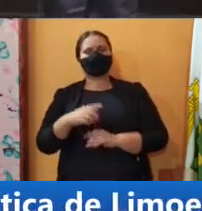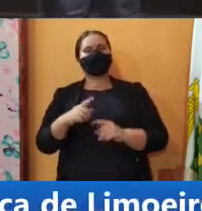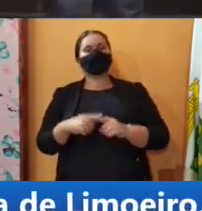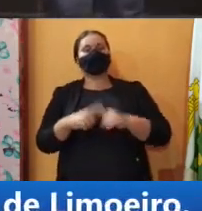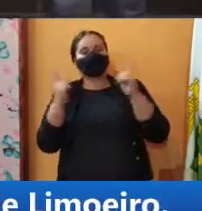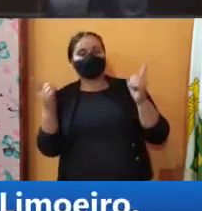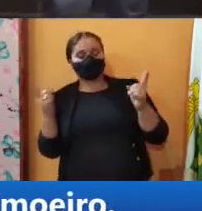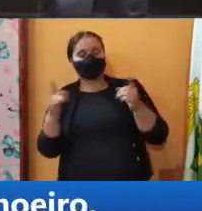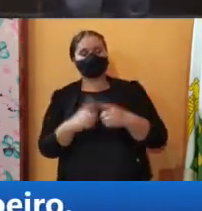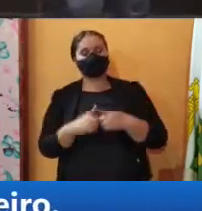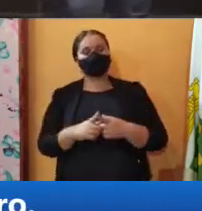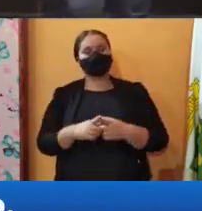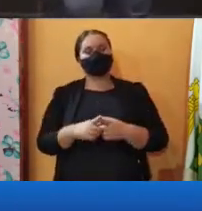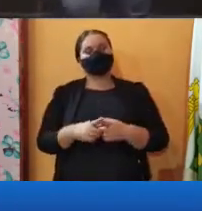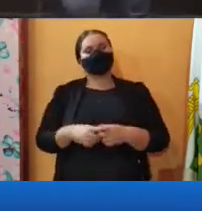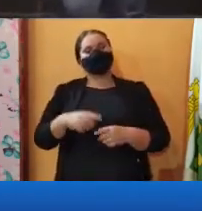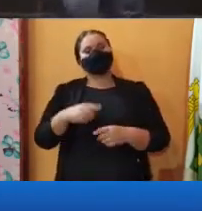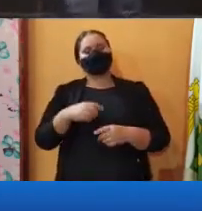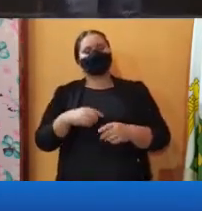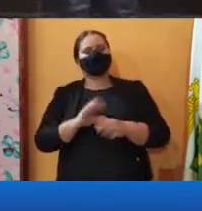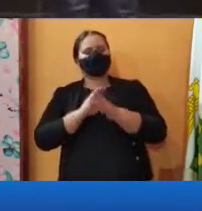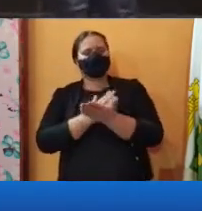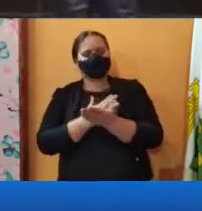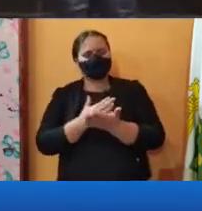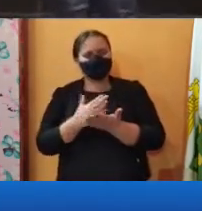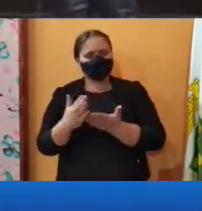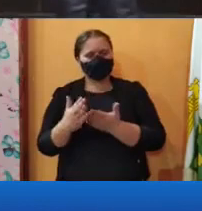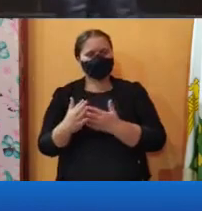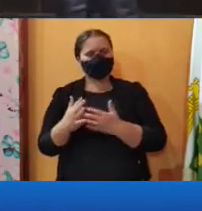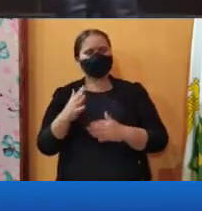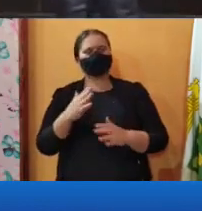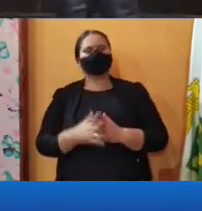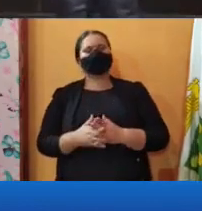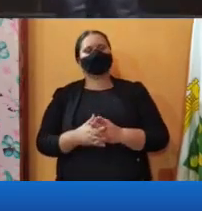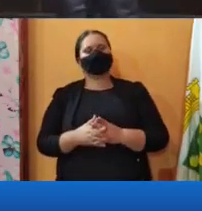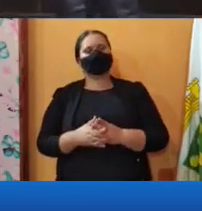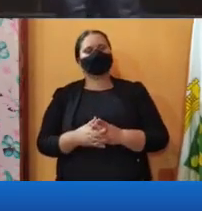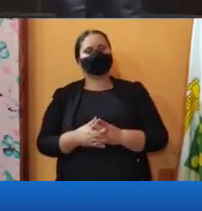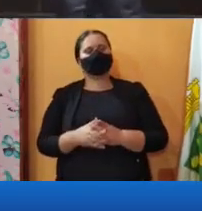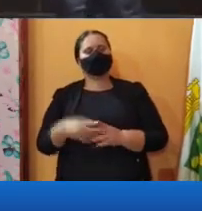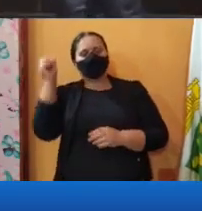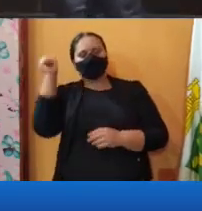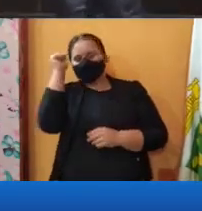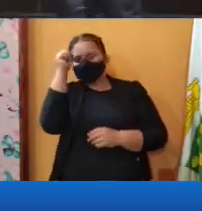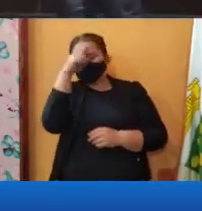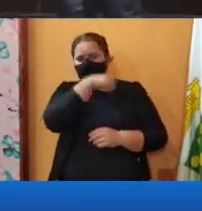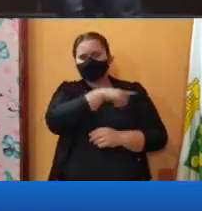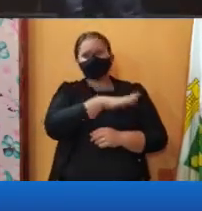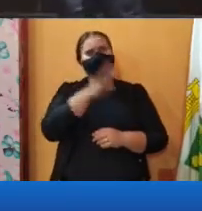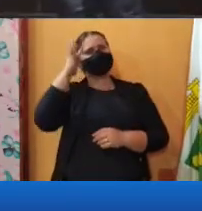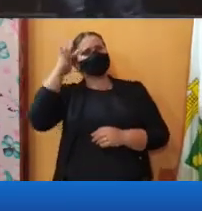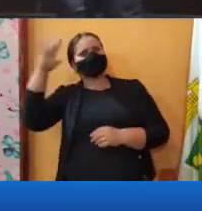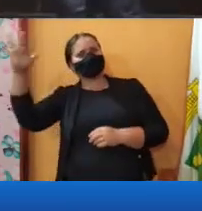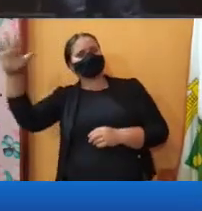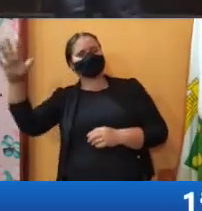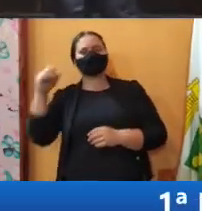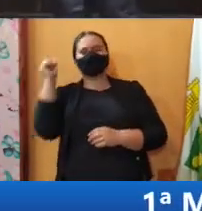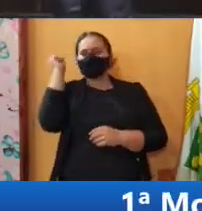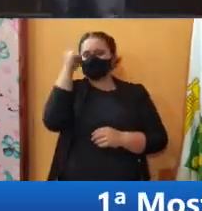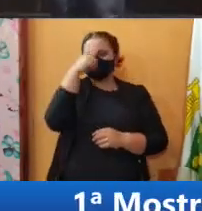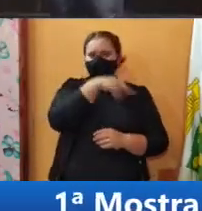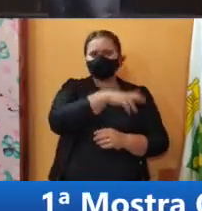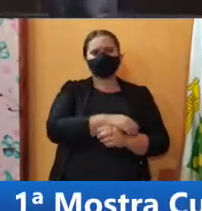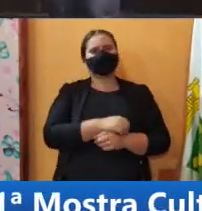segundo, pelo início, um pouco assim, mais difícil do que a gente imagina, mais difícil